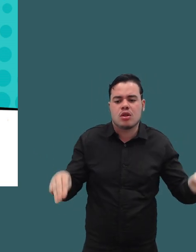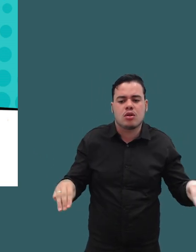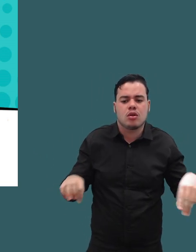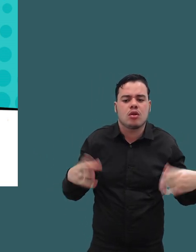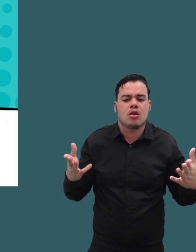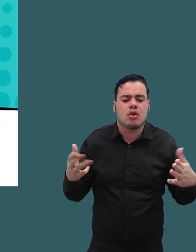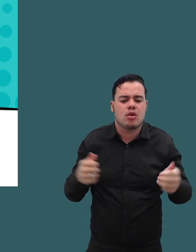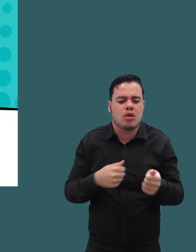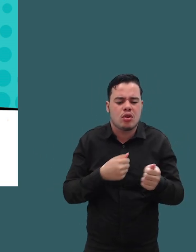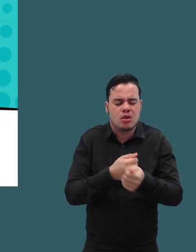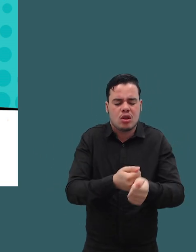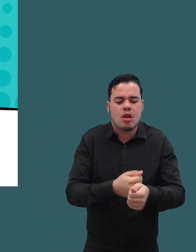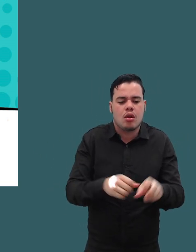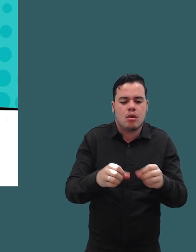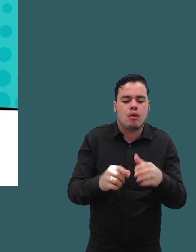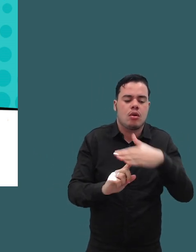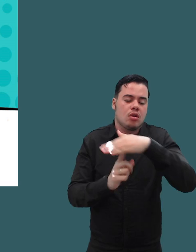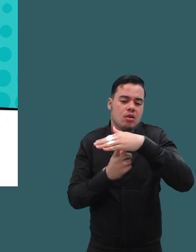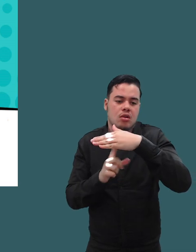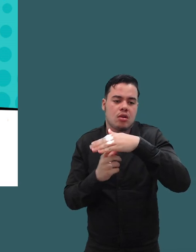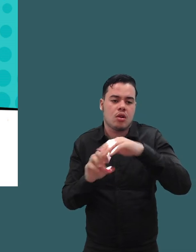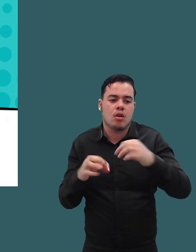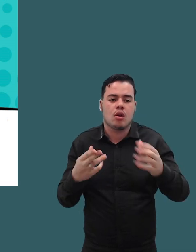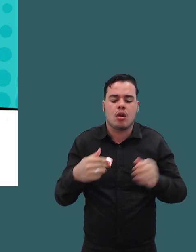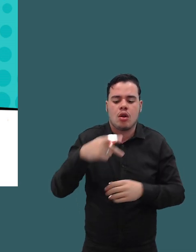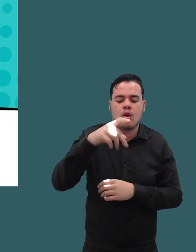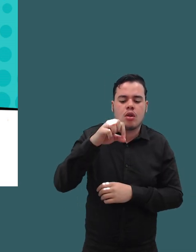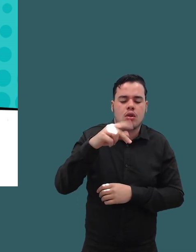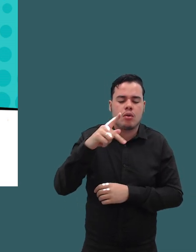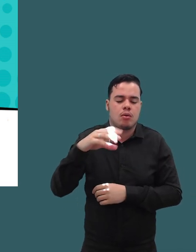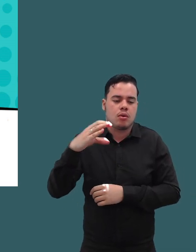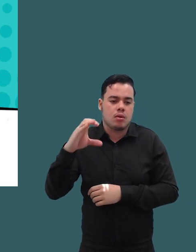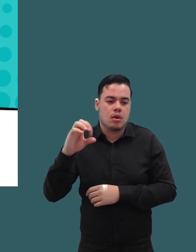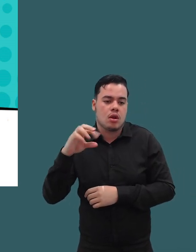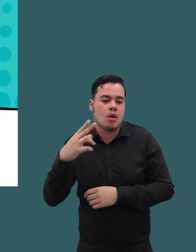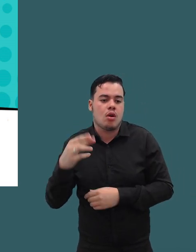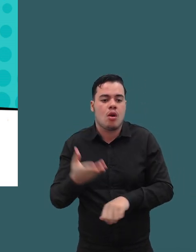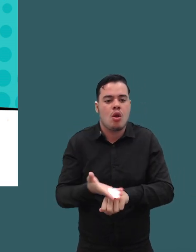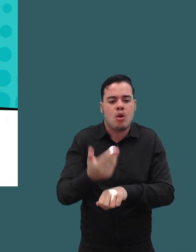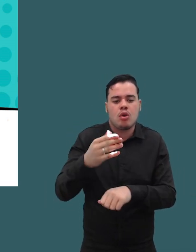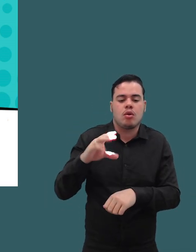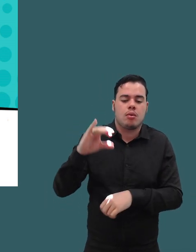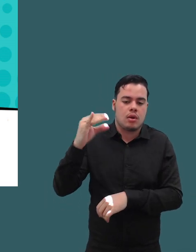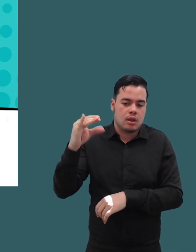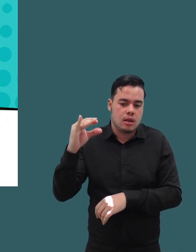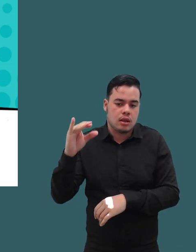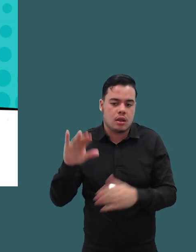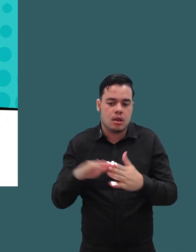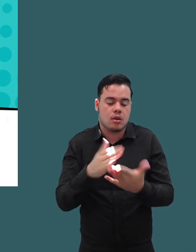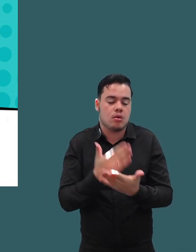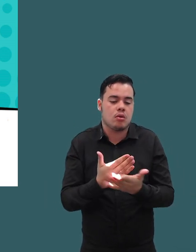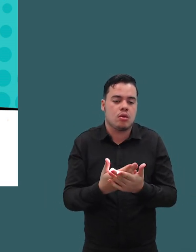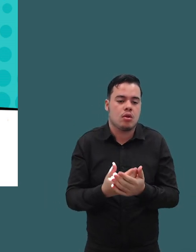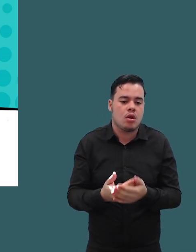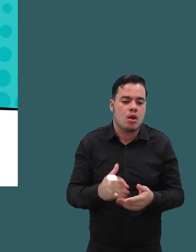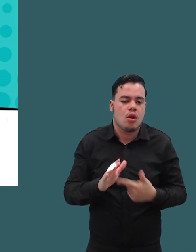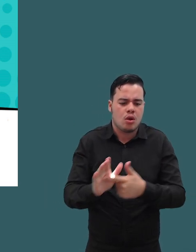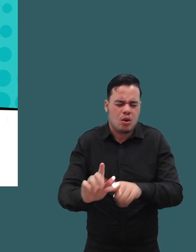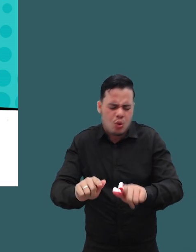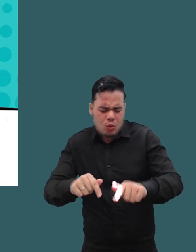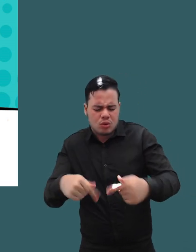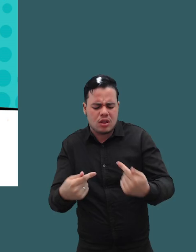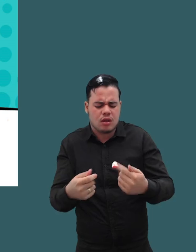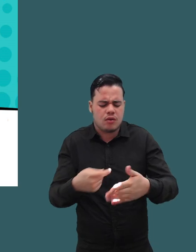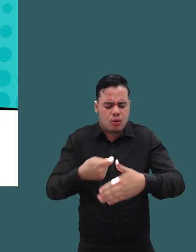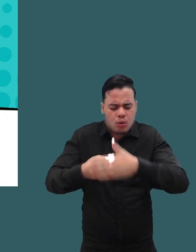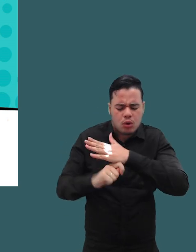às feiras, na política do POP Ciência e do Mais Ciência na Escola, para colocar o desafio